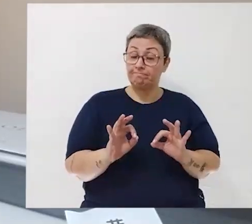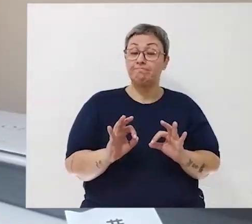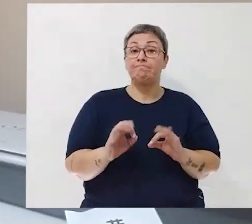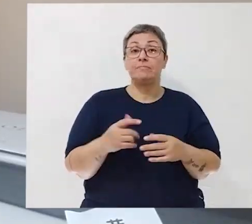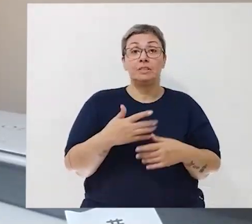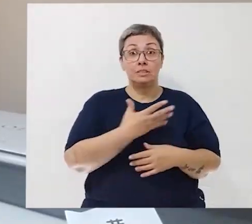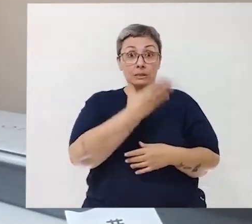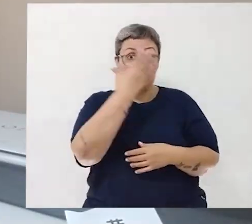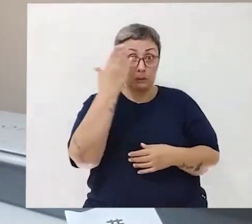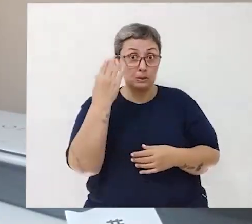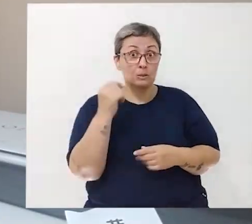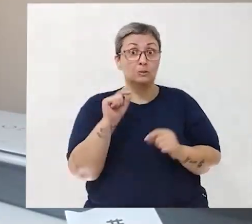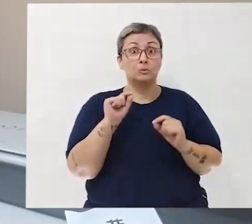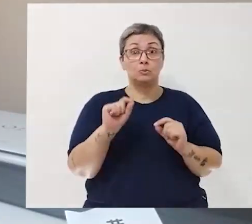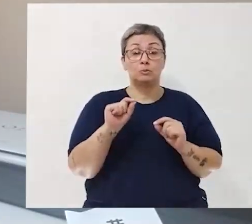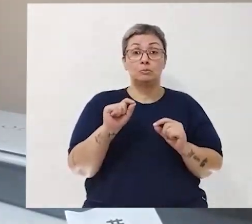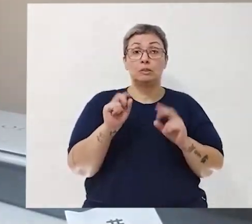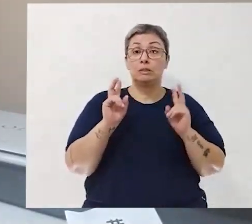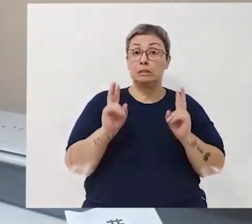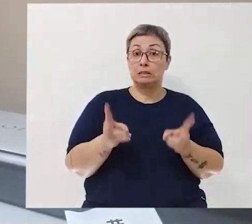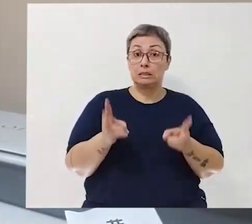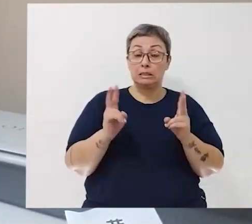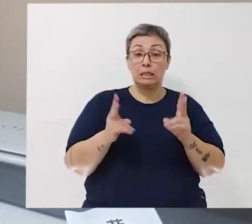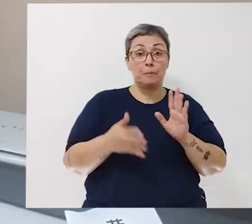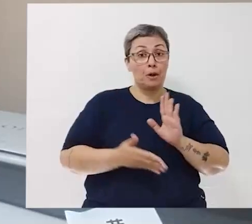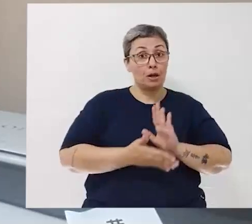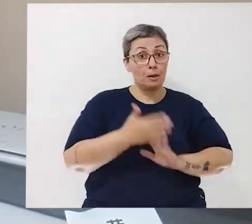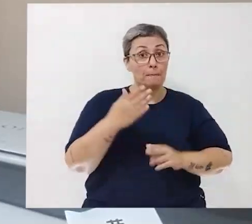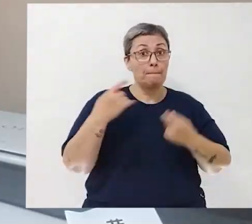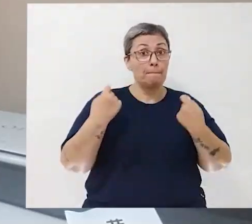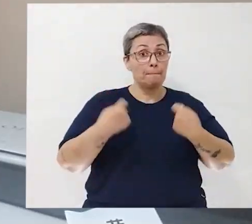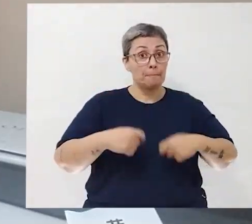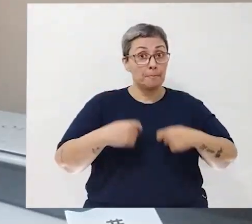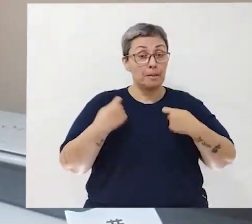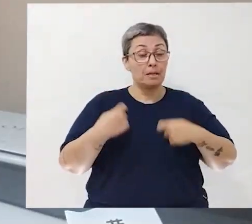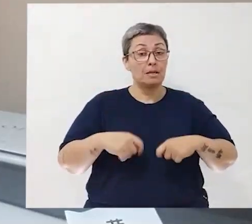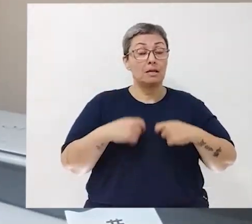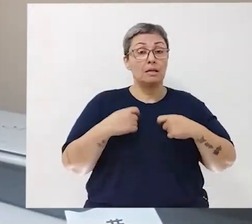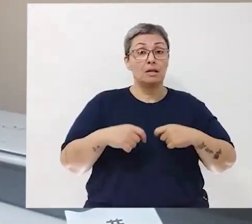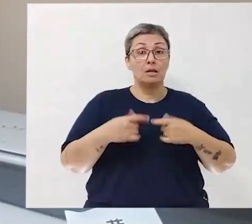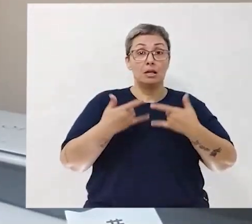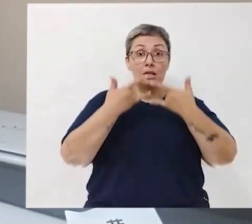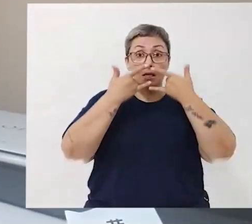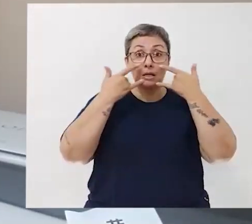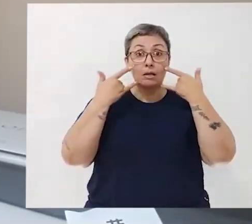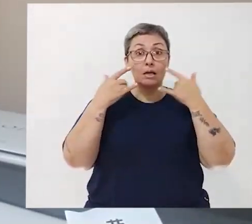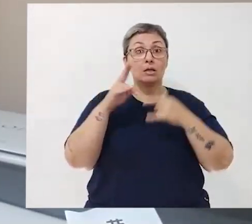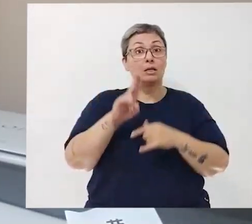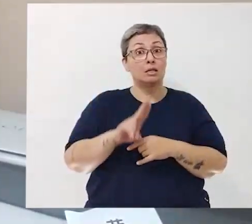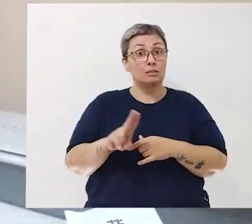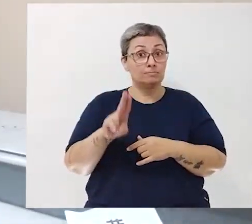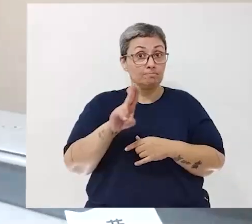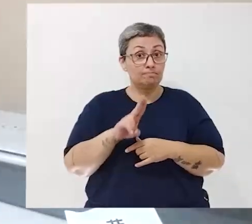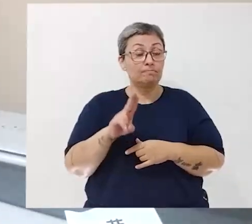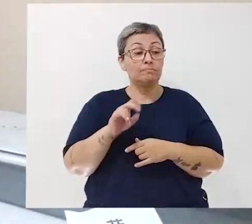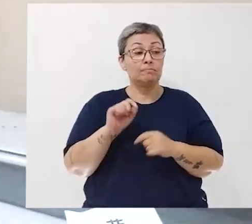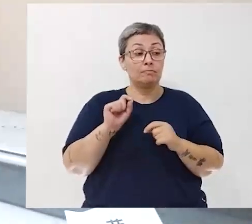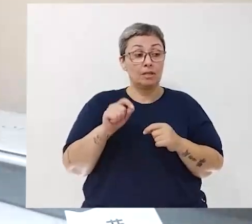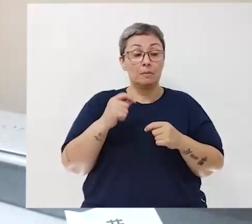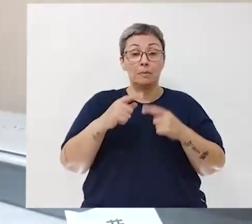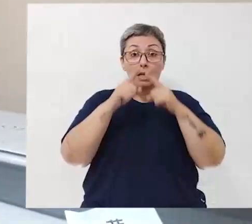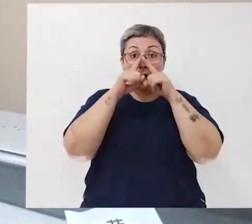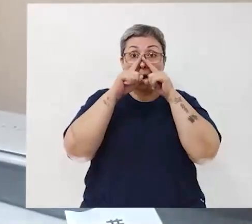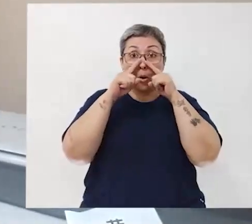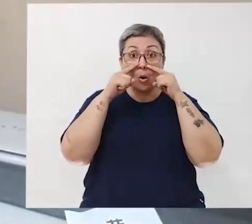bastante, tá? Não esqueçam, sempre que precisar sair, use a máscara. A máscara